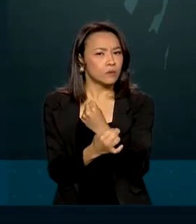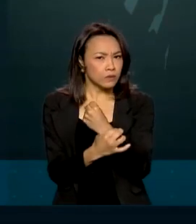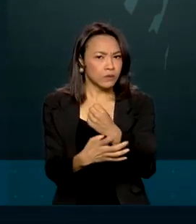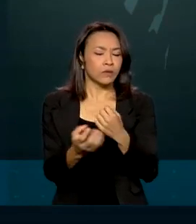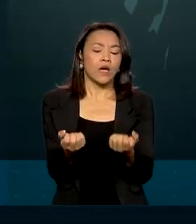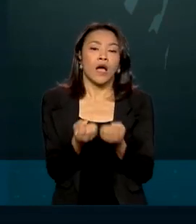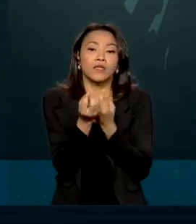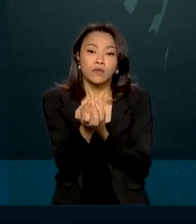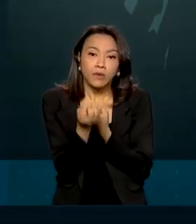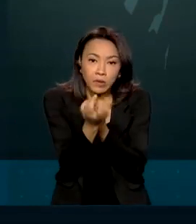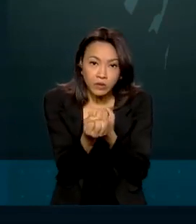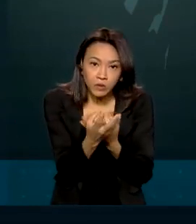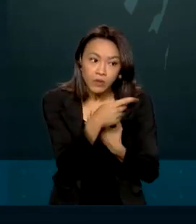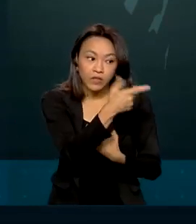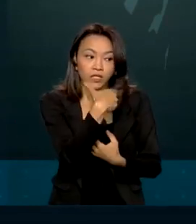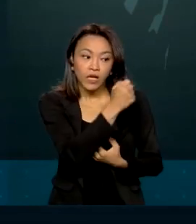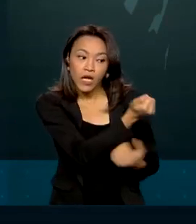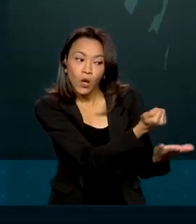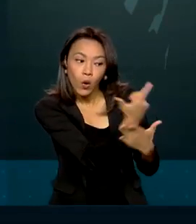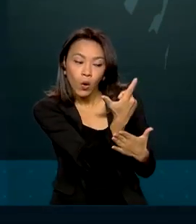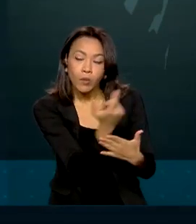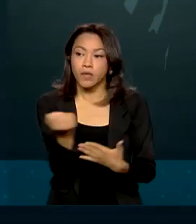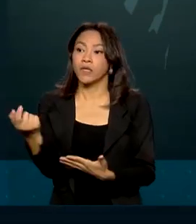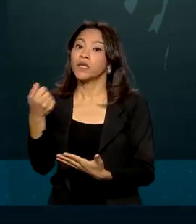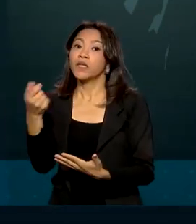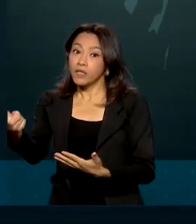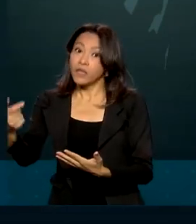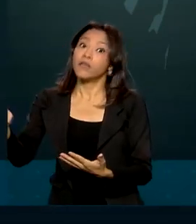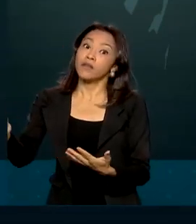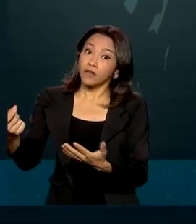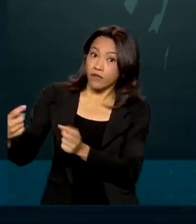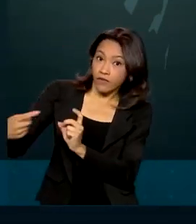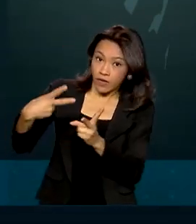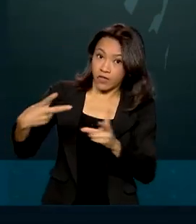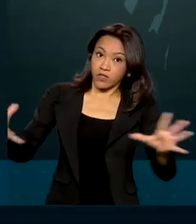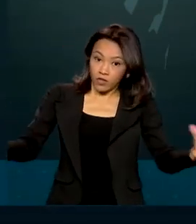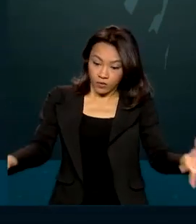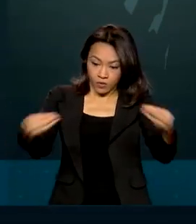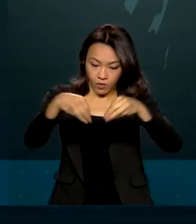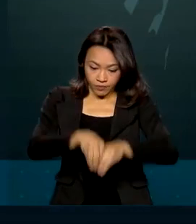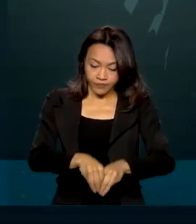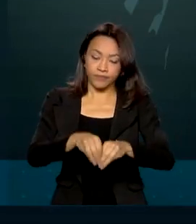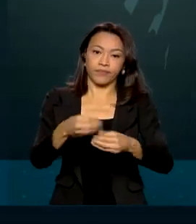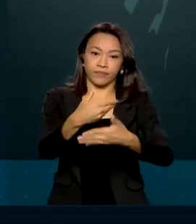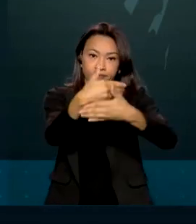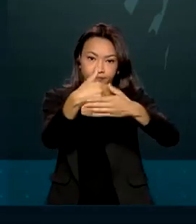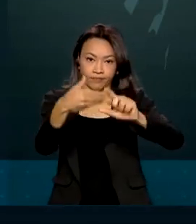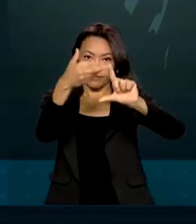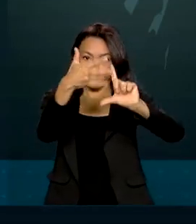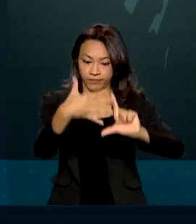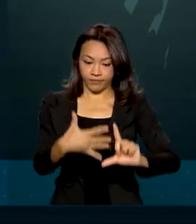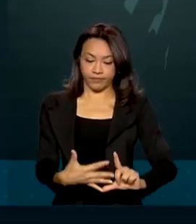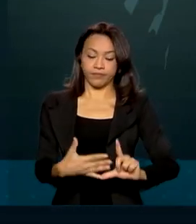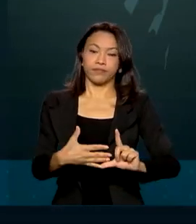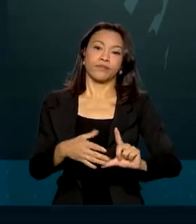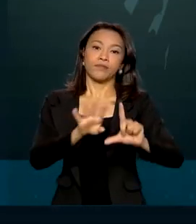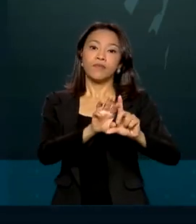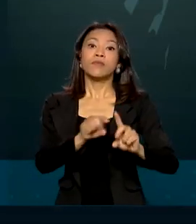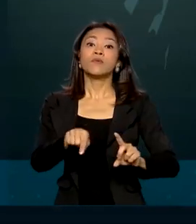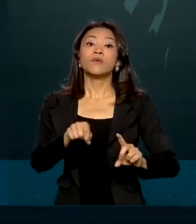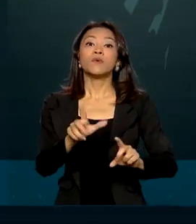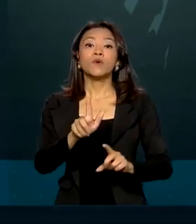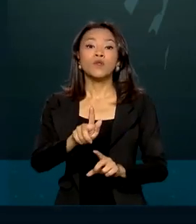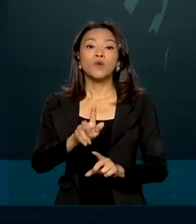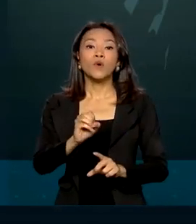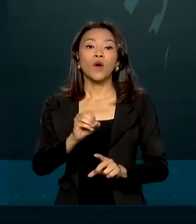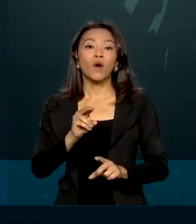os dados do comprador e do vendedor serão validados nas plataformas de governo. Não só dados biográficos, mas também os dados